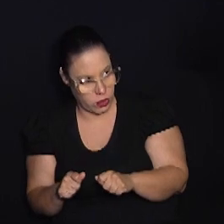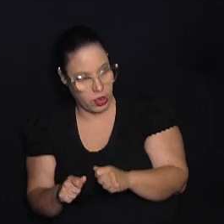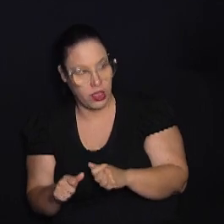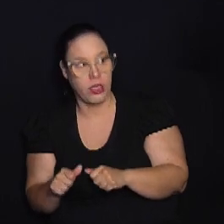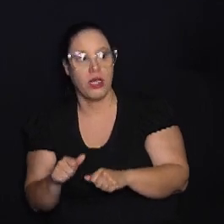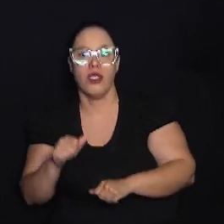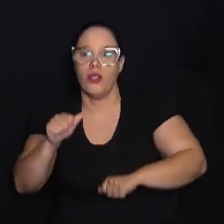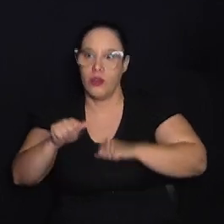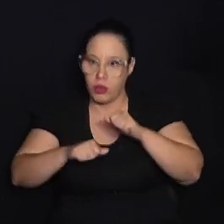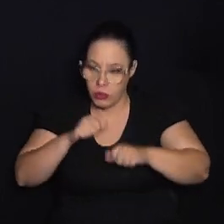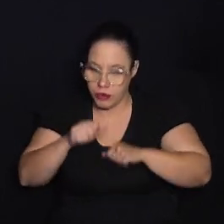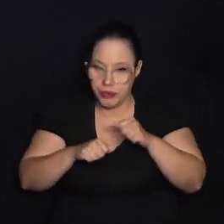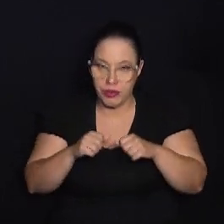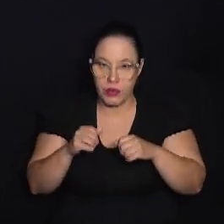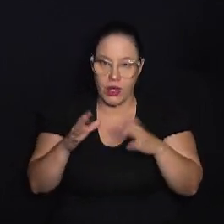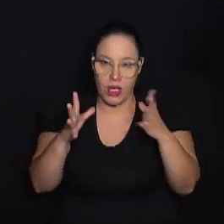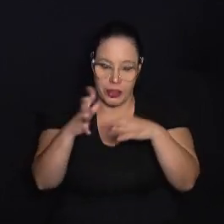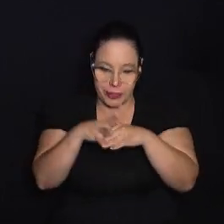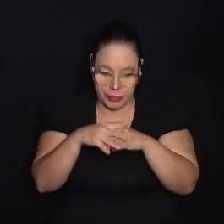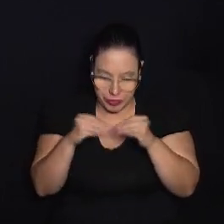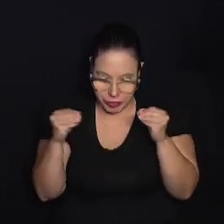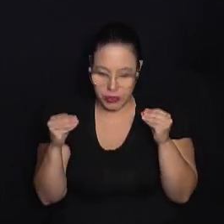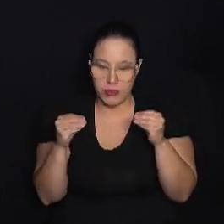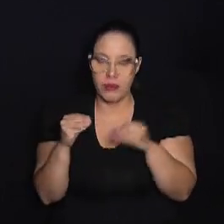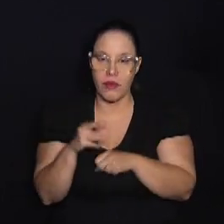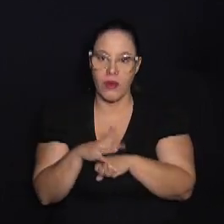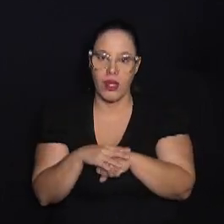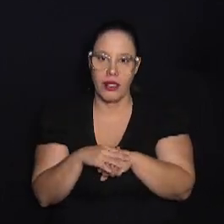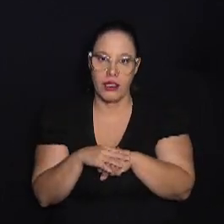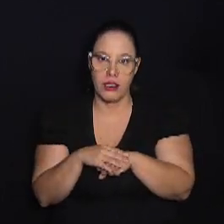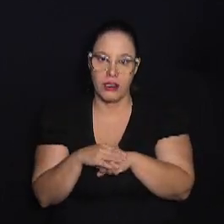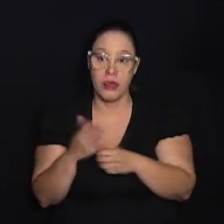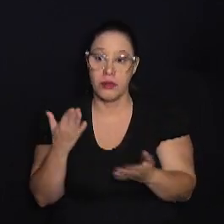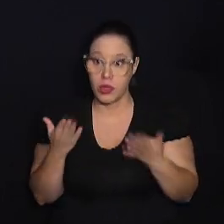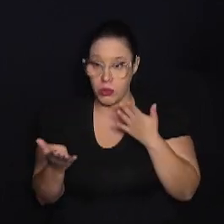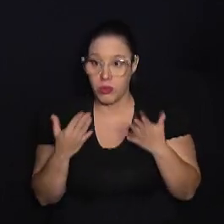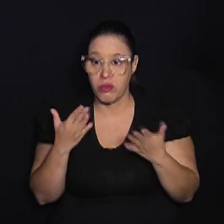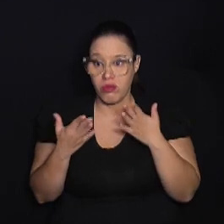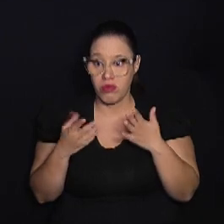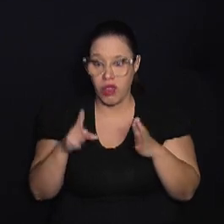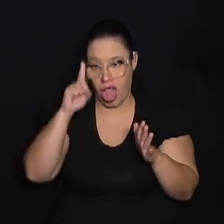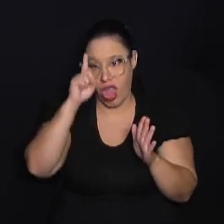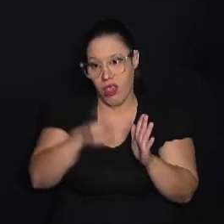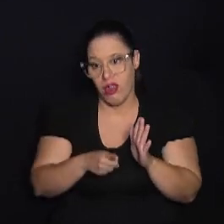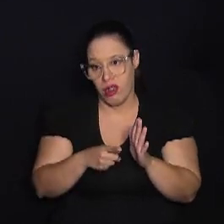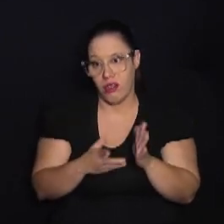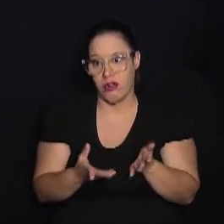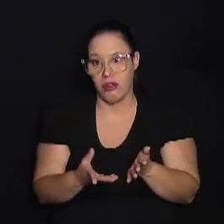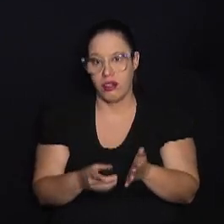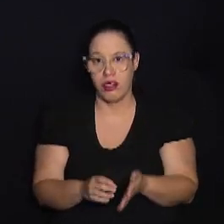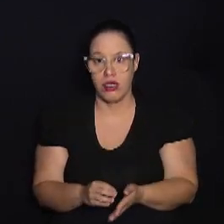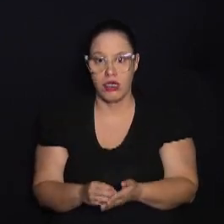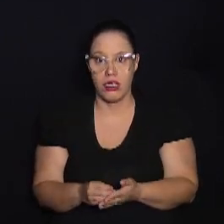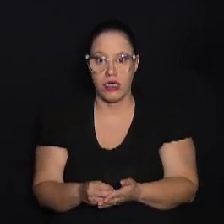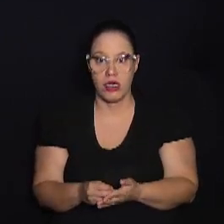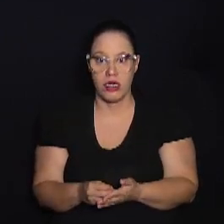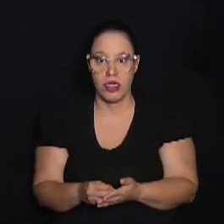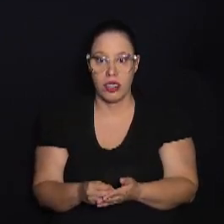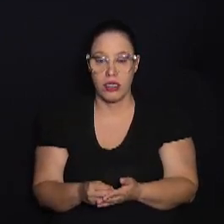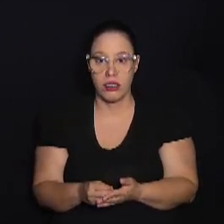a chance de cura é diretamente proporcional, é inversamente proporcional ao estadio da doença. A gente, quando pega um